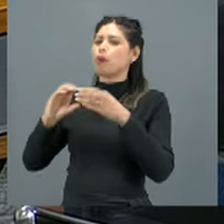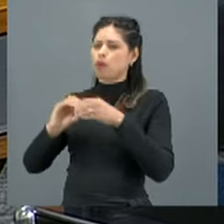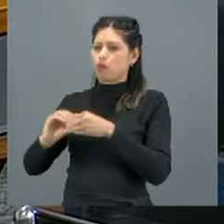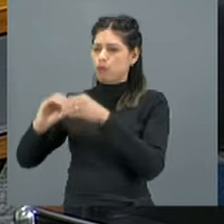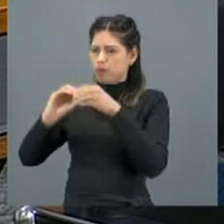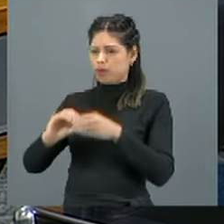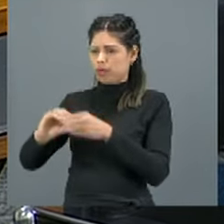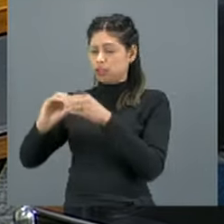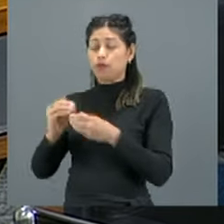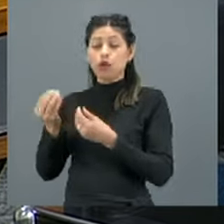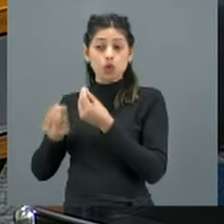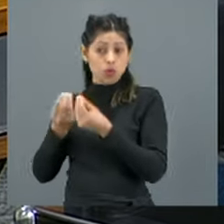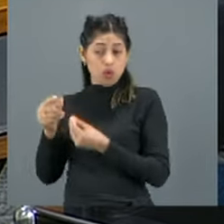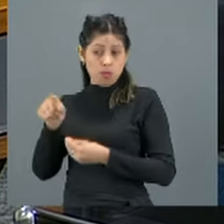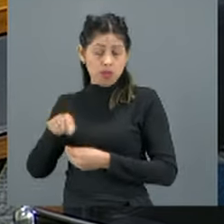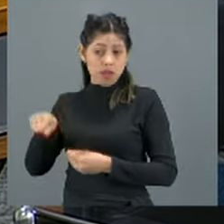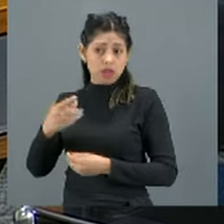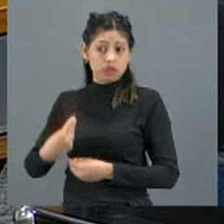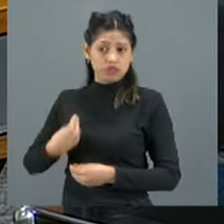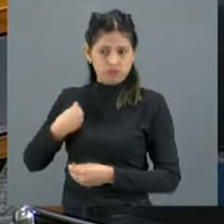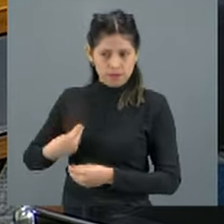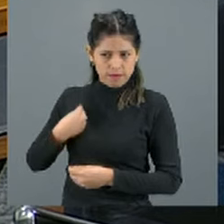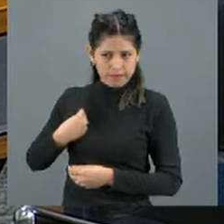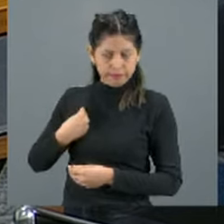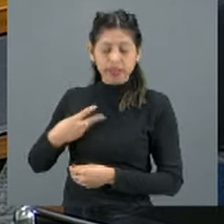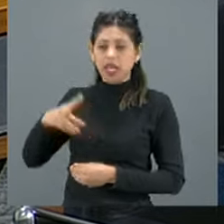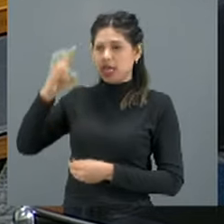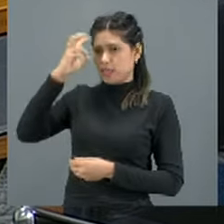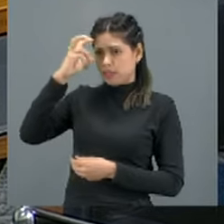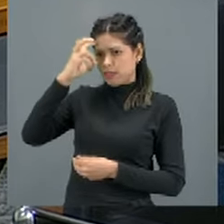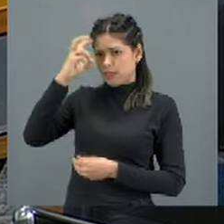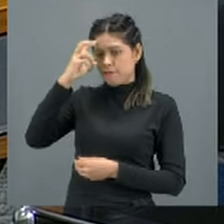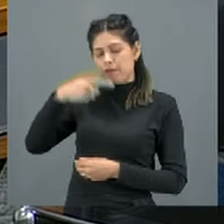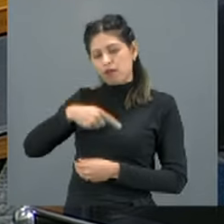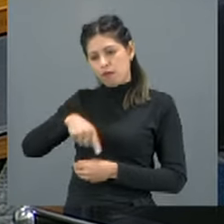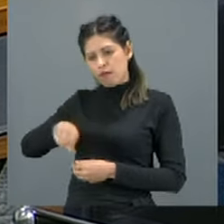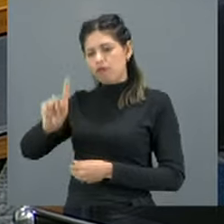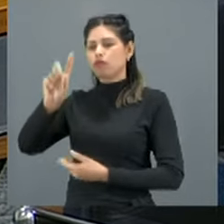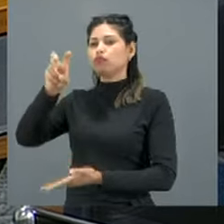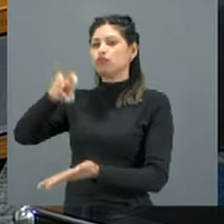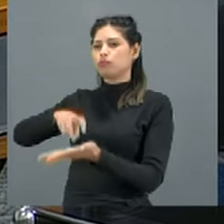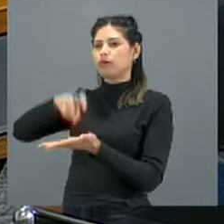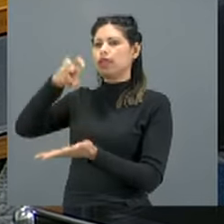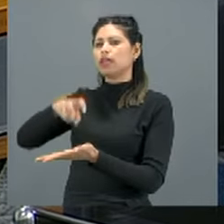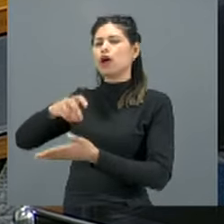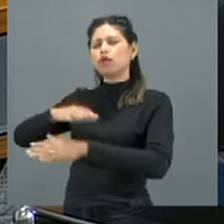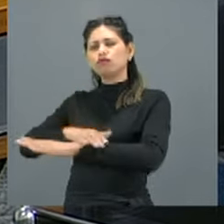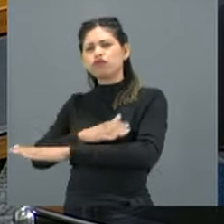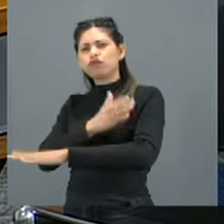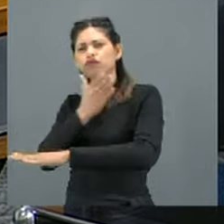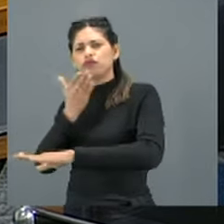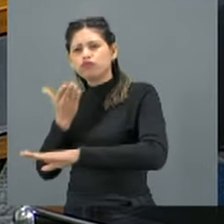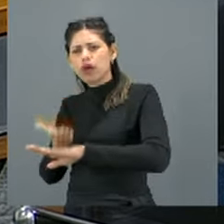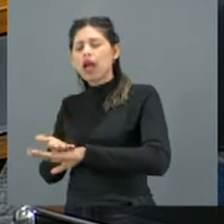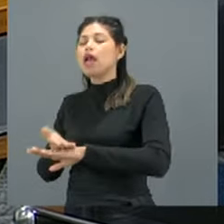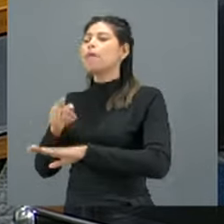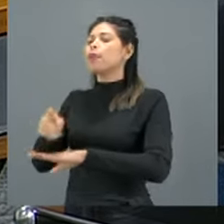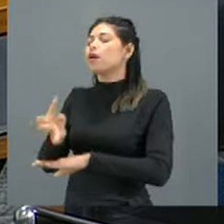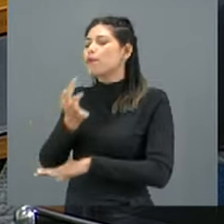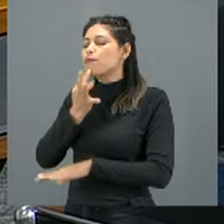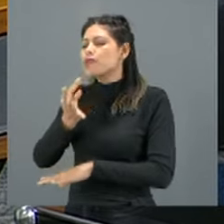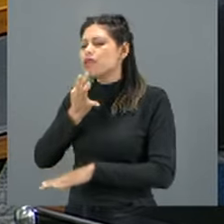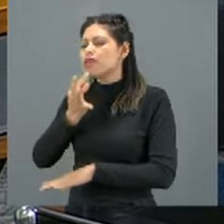vida dessa etnia hoje. Então, quinta-feira, nós vamos passar uma manhã na etnia Parecis, conhecendo realmente a